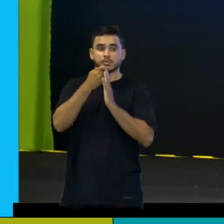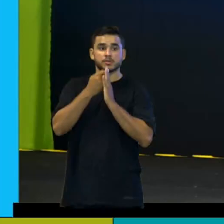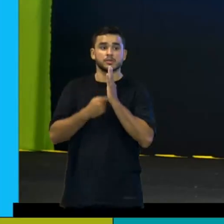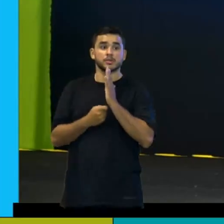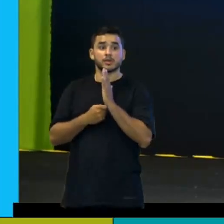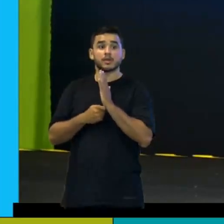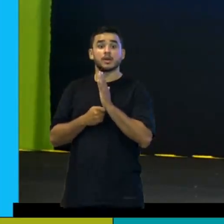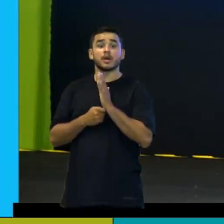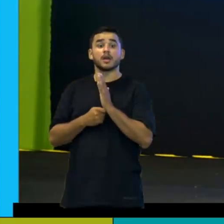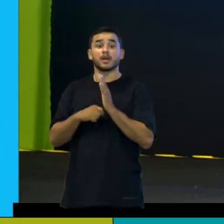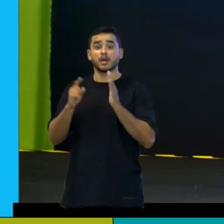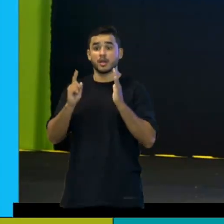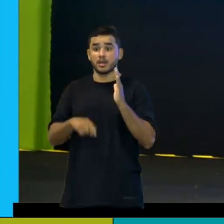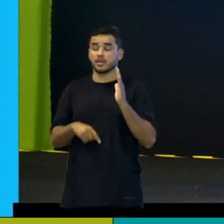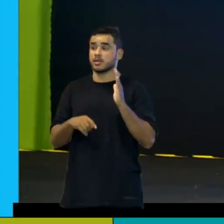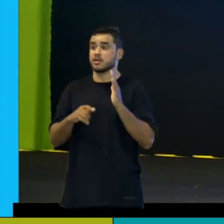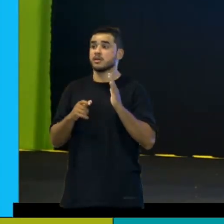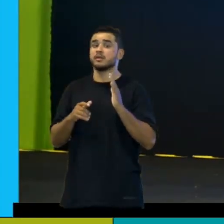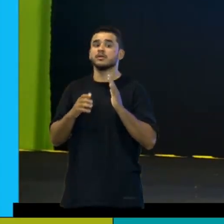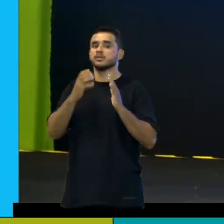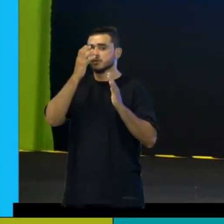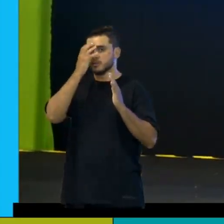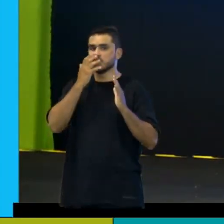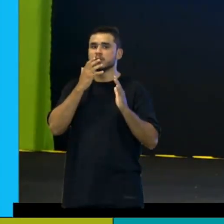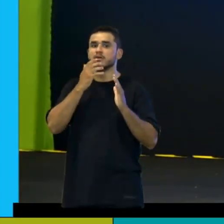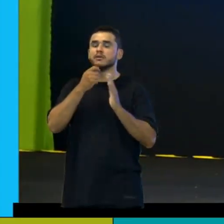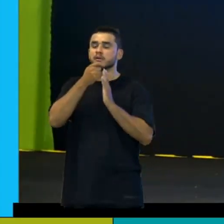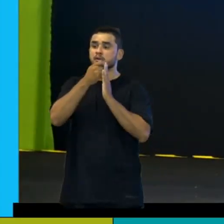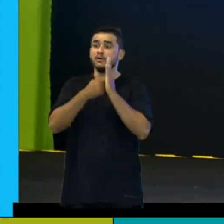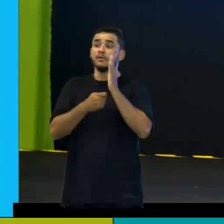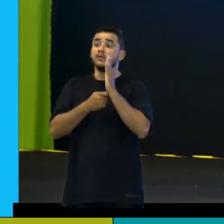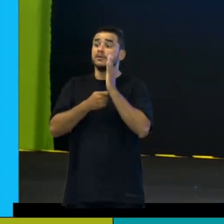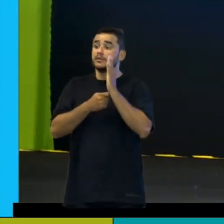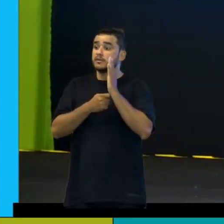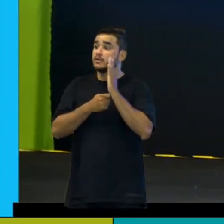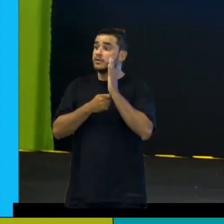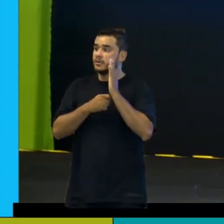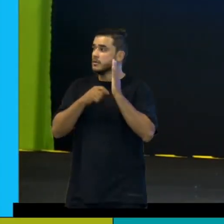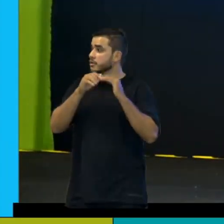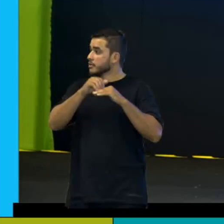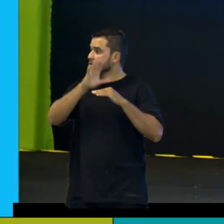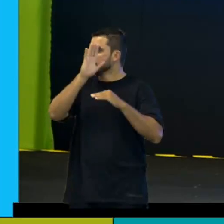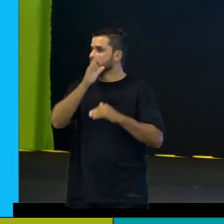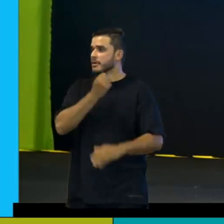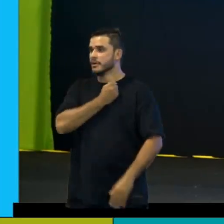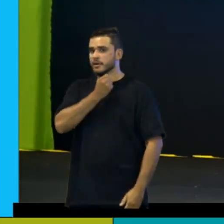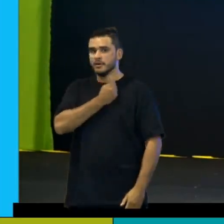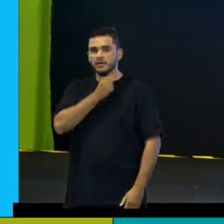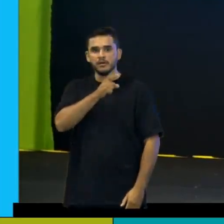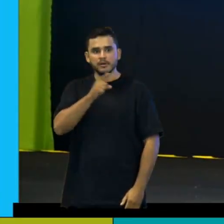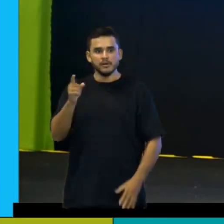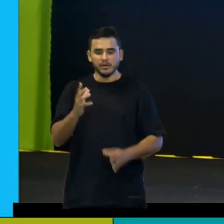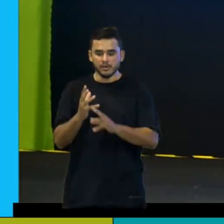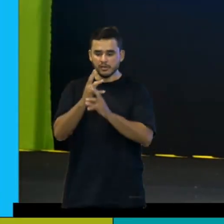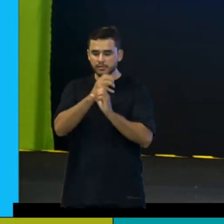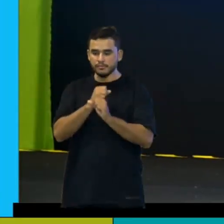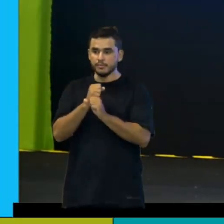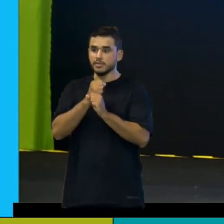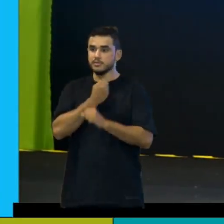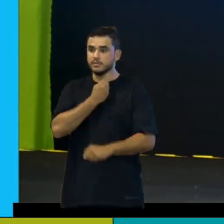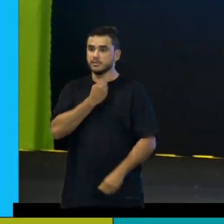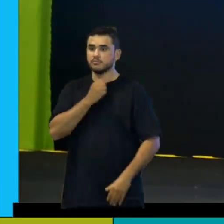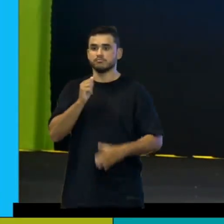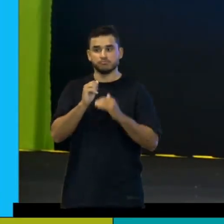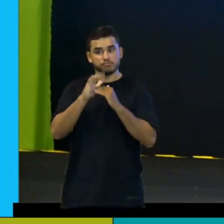A nota de redação, na maioria das vezes, era a nota mais alta de todas as outras notas. Isso vai fazer a média subir muito. Então é